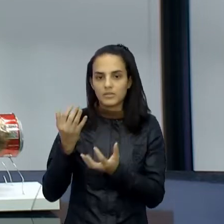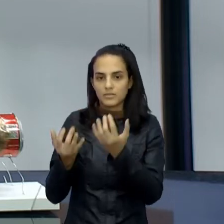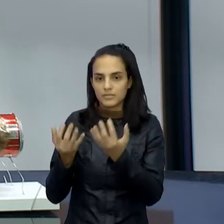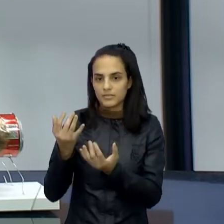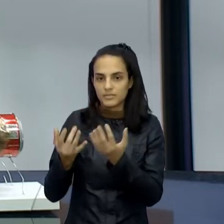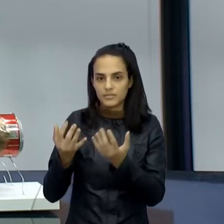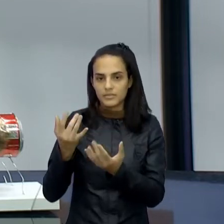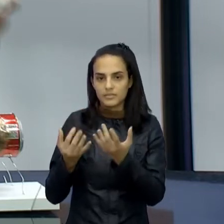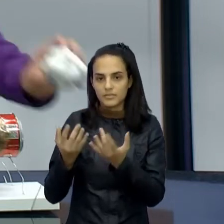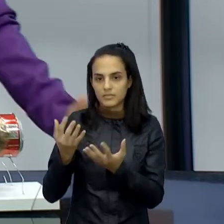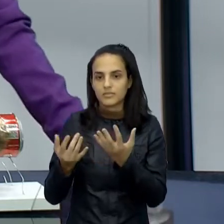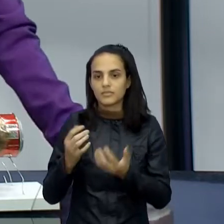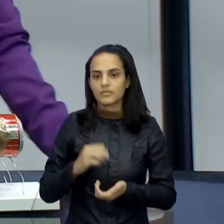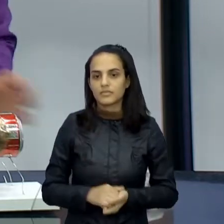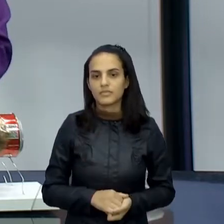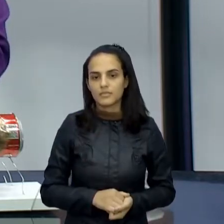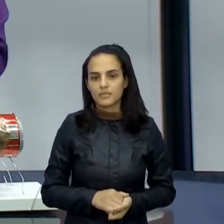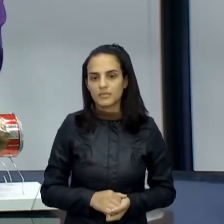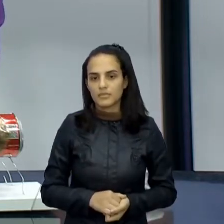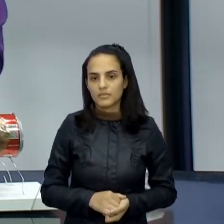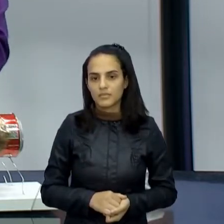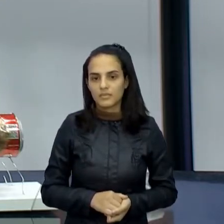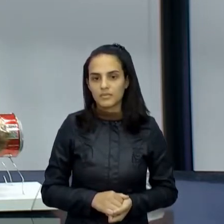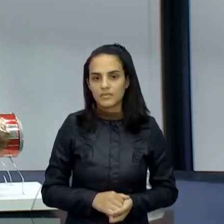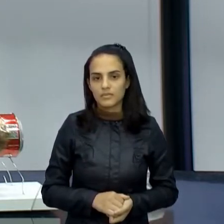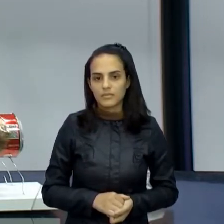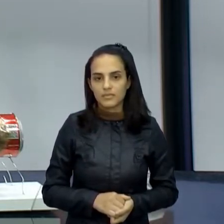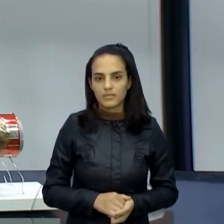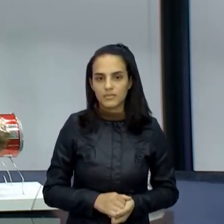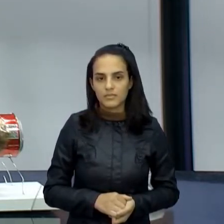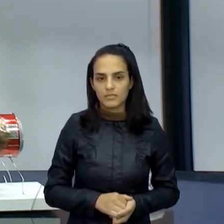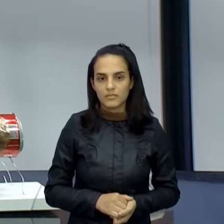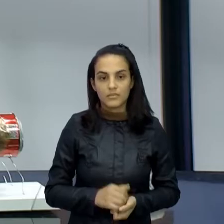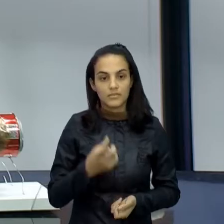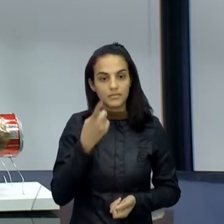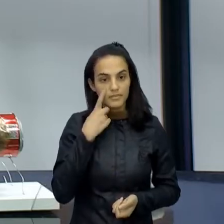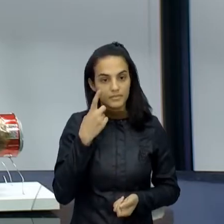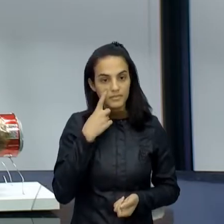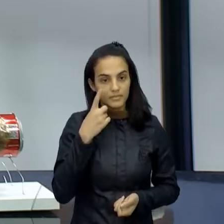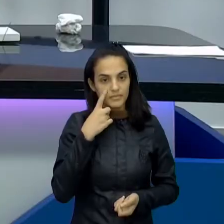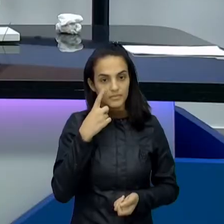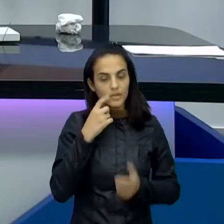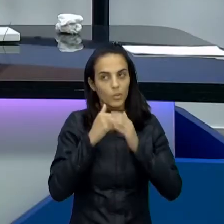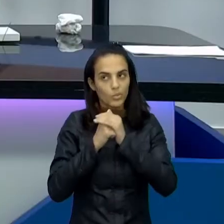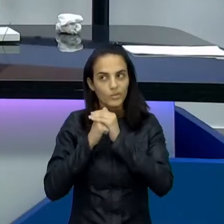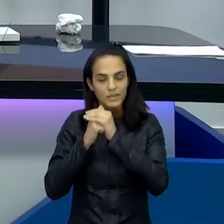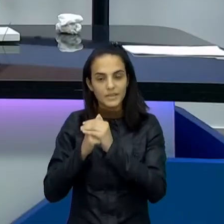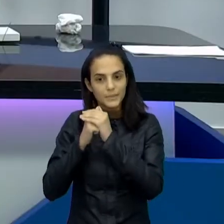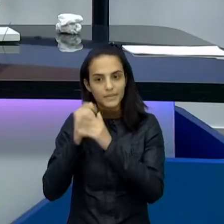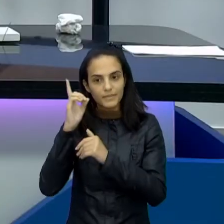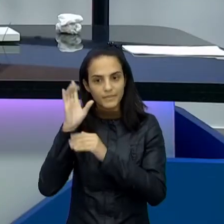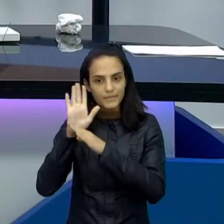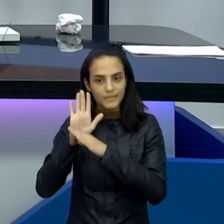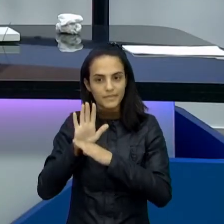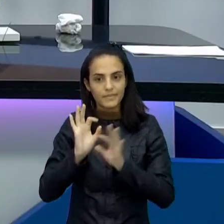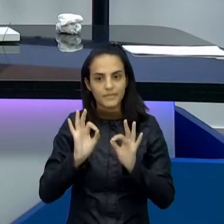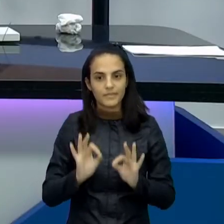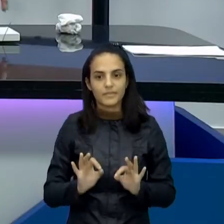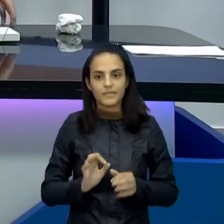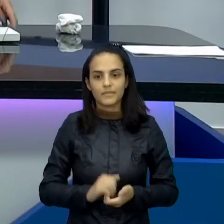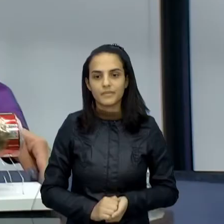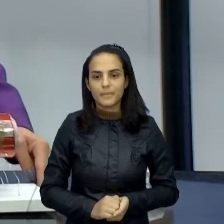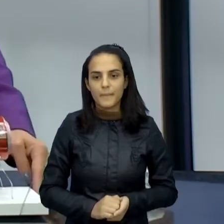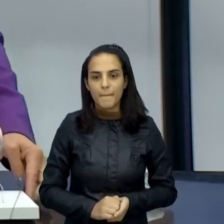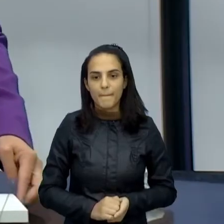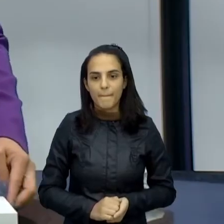tá bom? Porque o papel também é combustível, né? Celulose. Então, vamos ver. Tô orando para que dê certo isso daqui, tá? Caso não dê certo, vocês